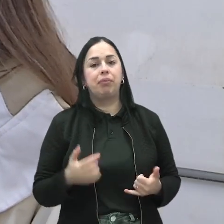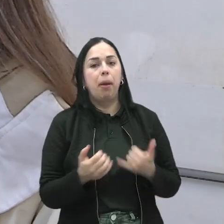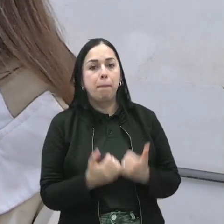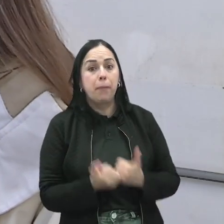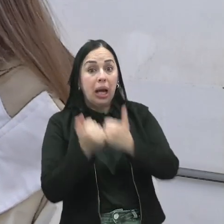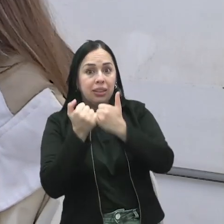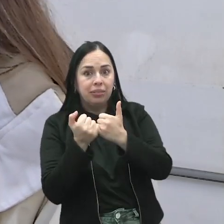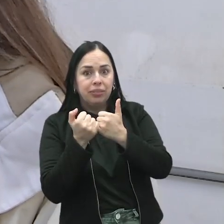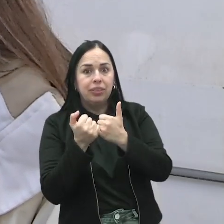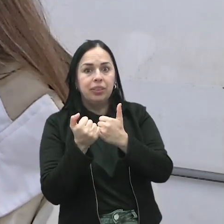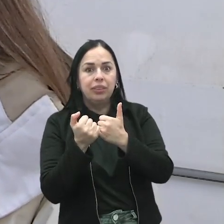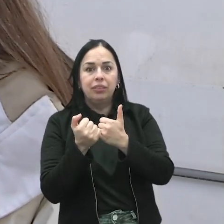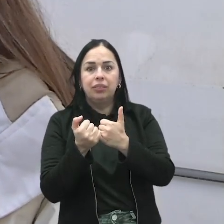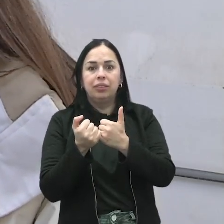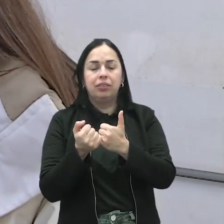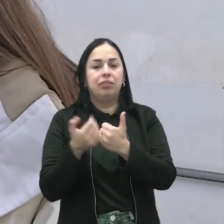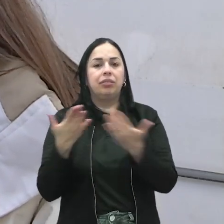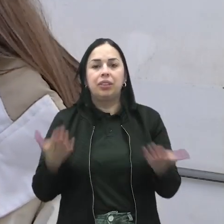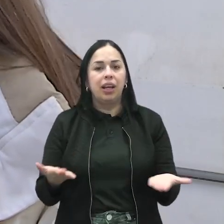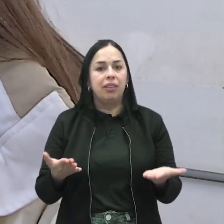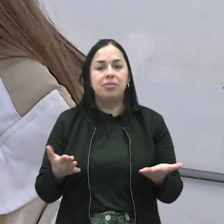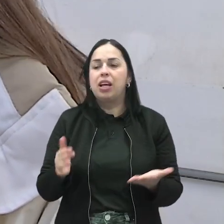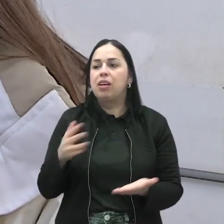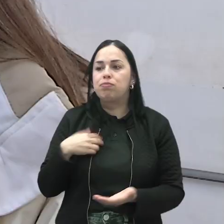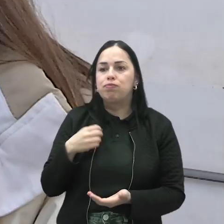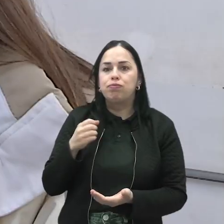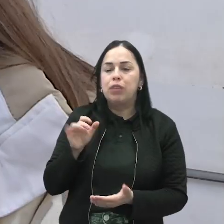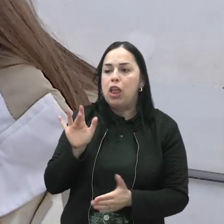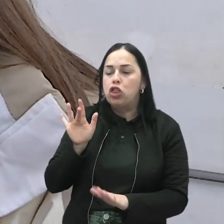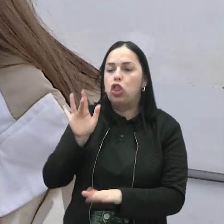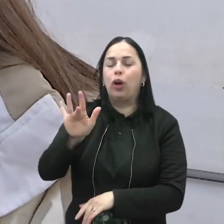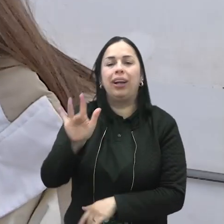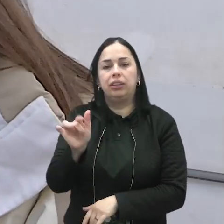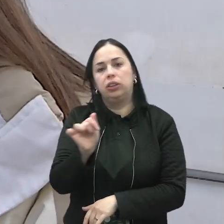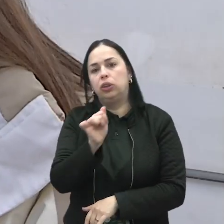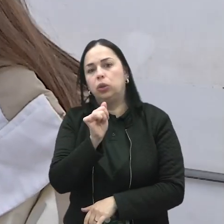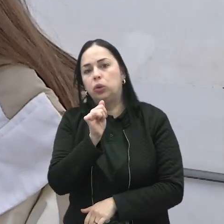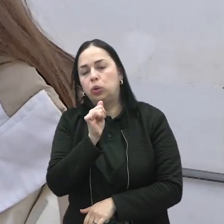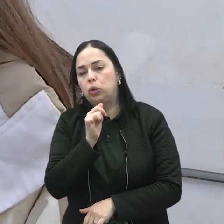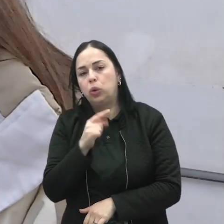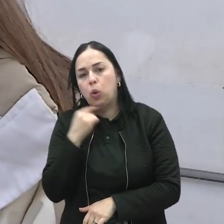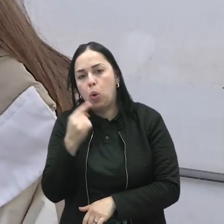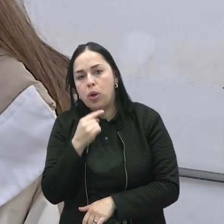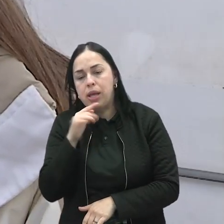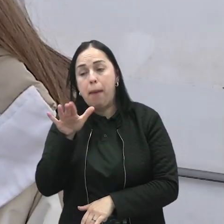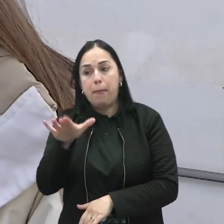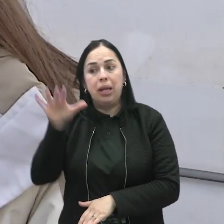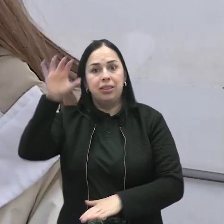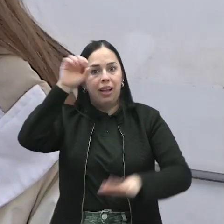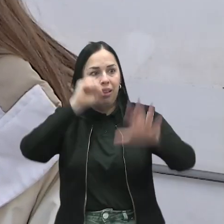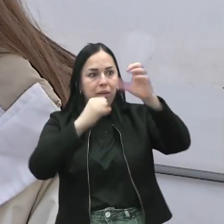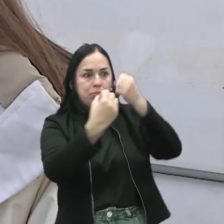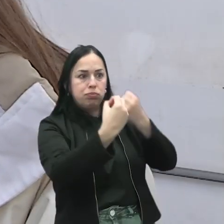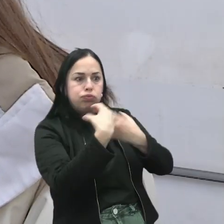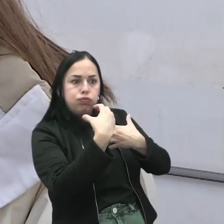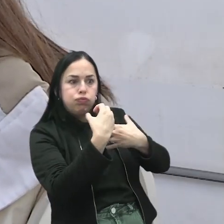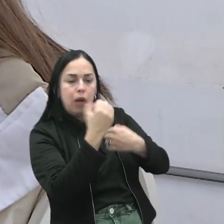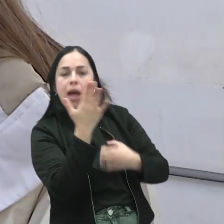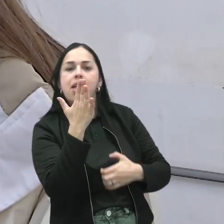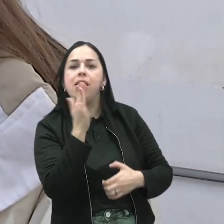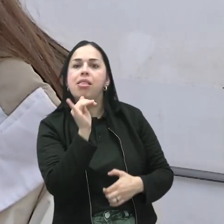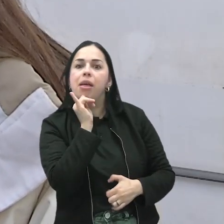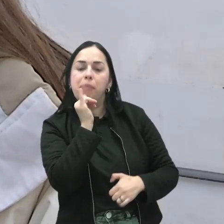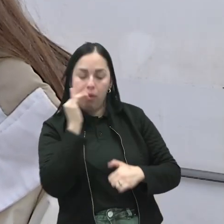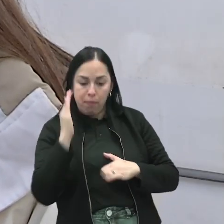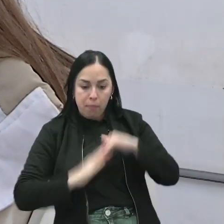patrimônio imaterial é aquele patrimônio que é intangível, que a gente não consegue tocar, mas ele é apreendido. São os